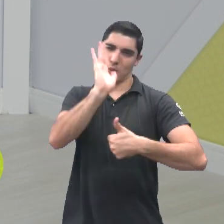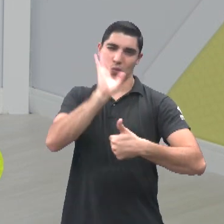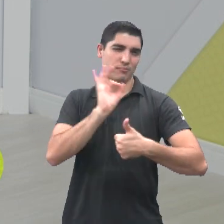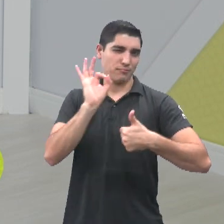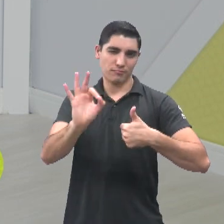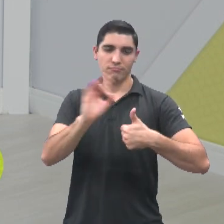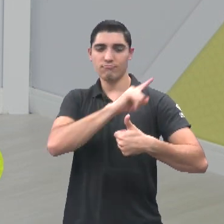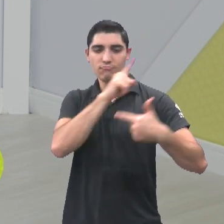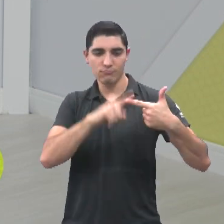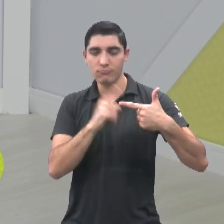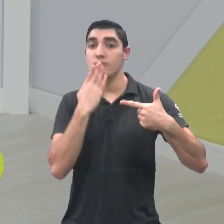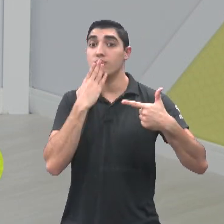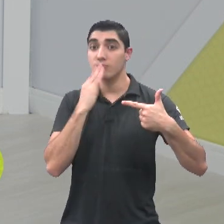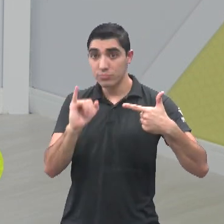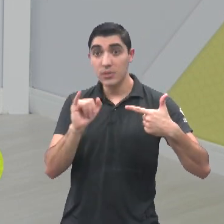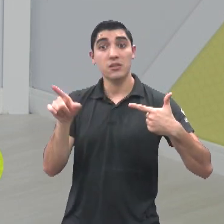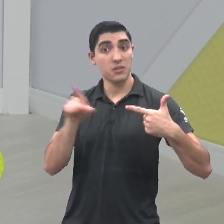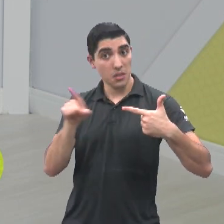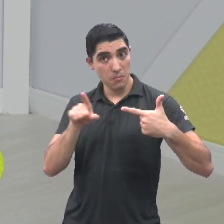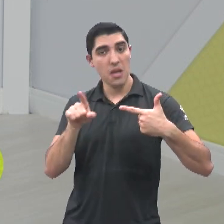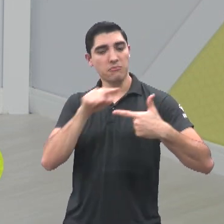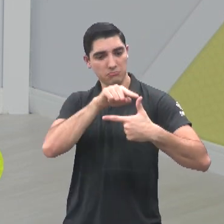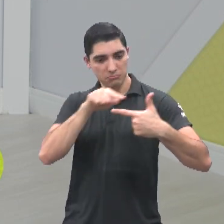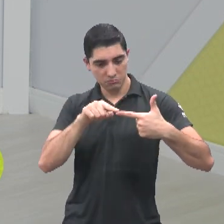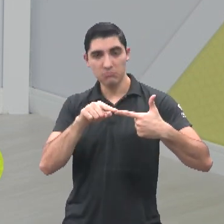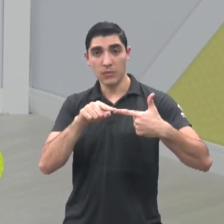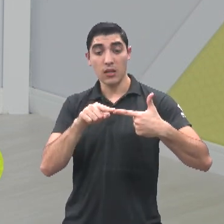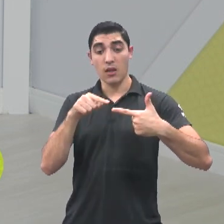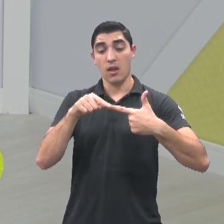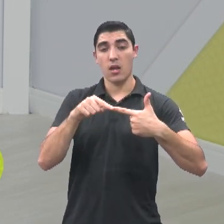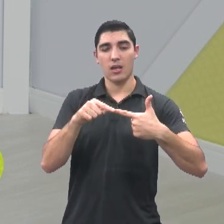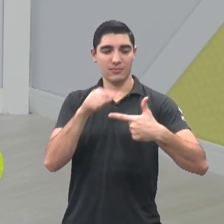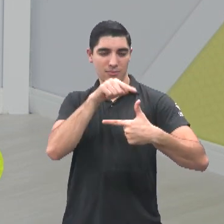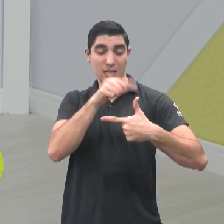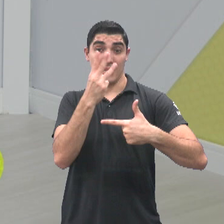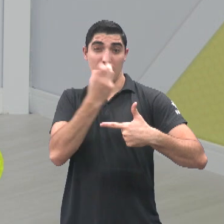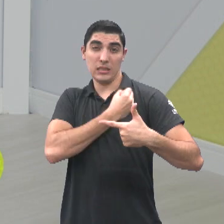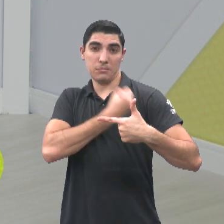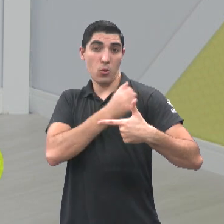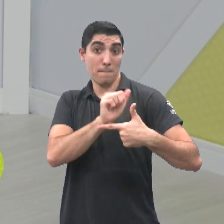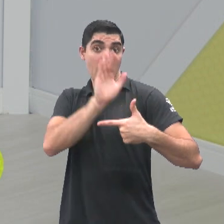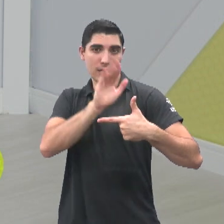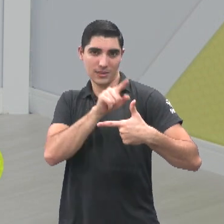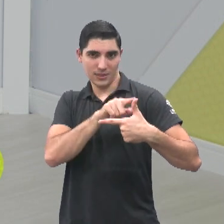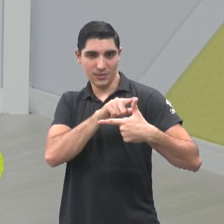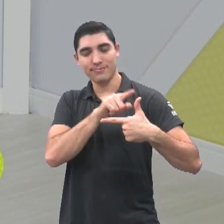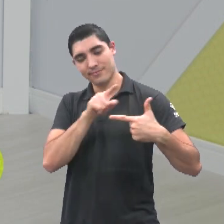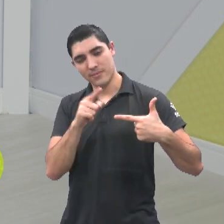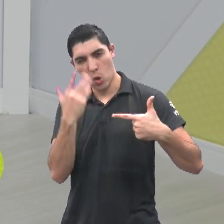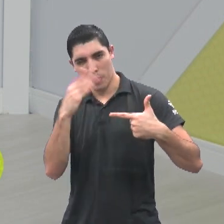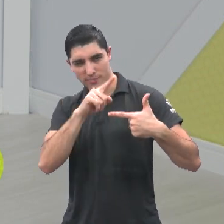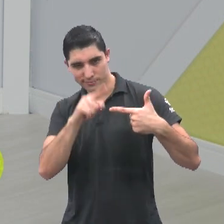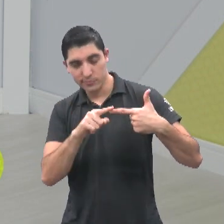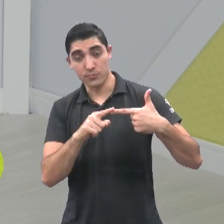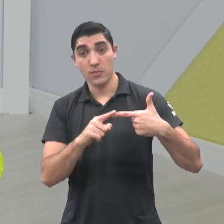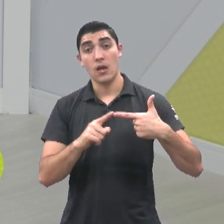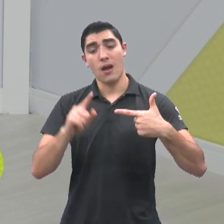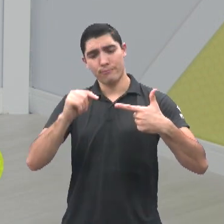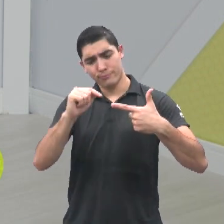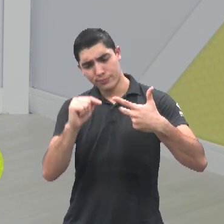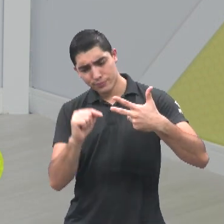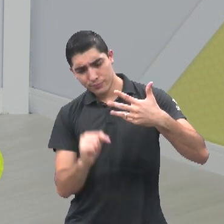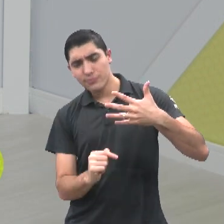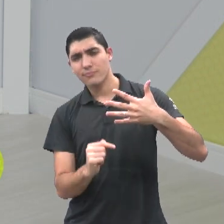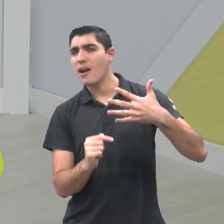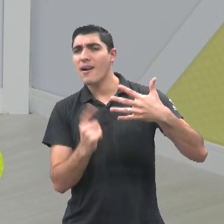próprio Primavera, que está ali em segundo, 3 pontos a menos que em relação ao 15, o restante está tudo muito nivelado, tem muito time ali